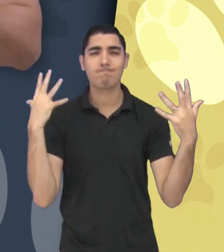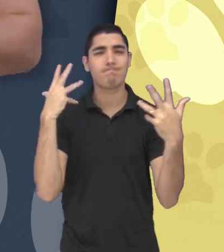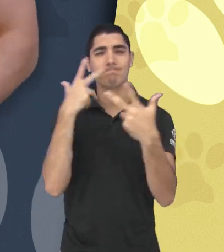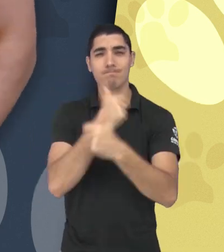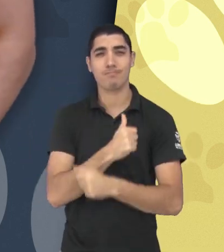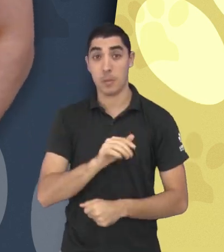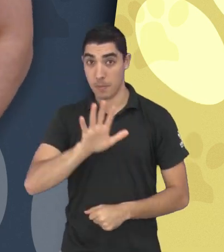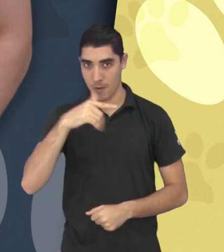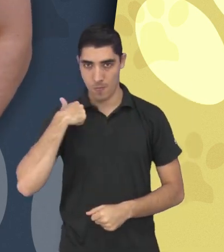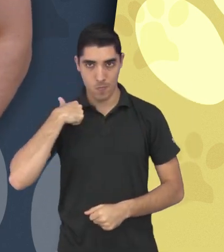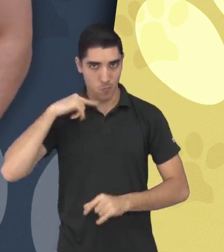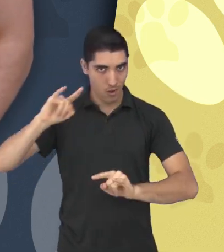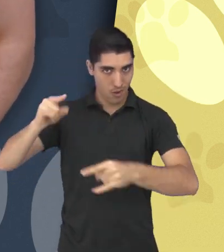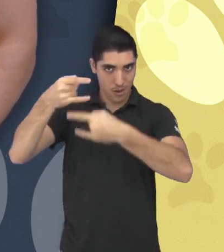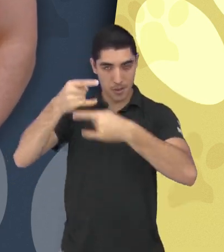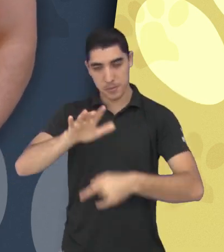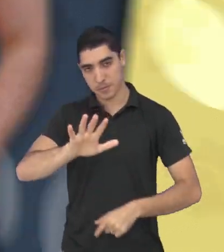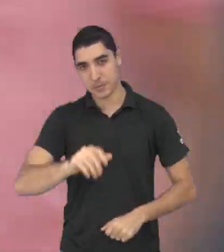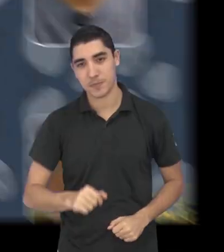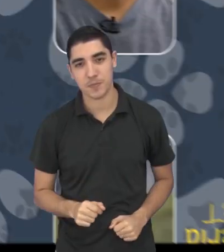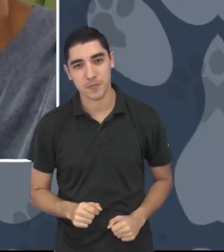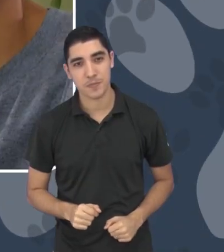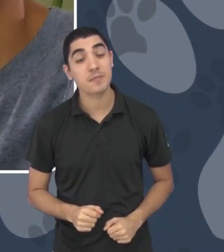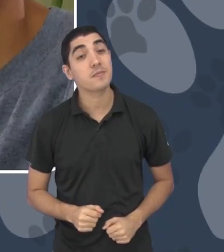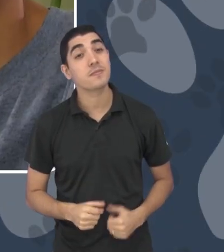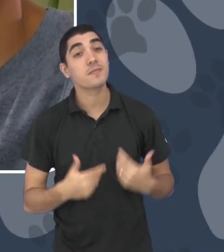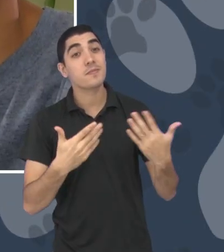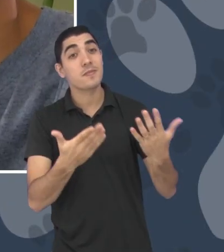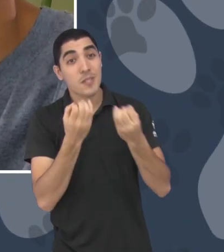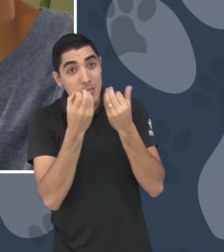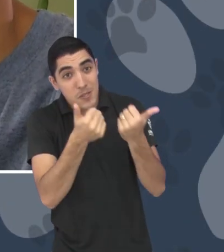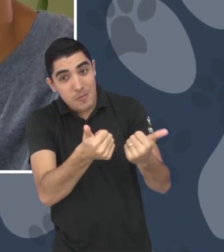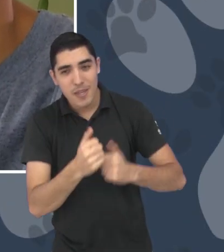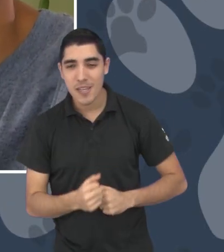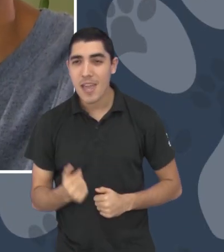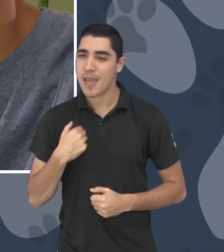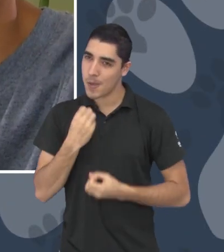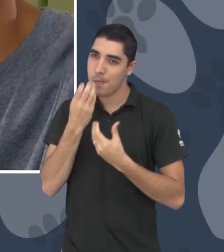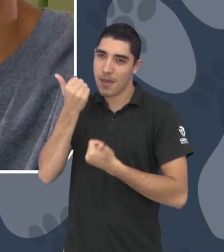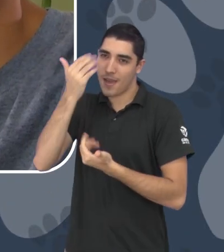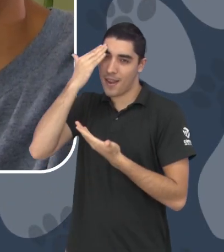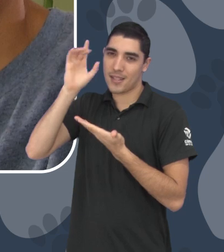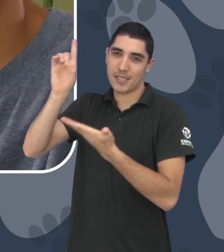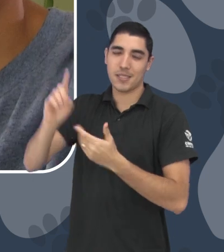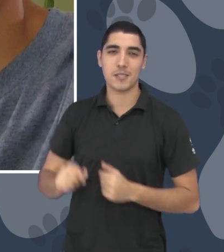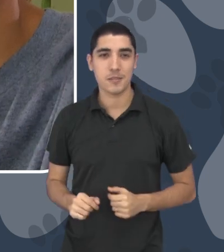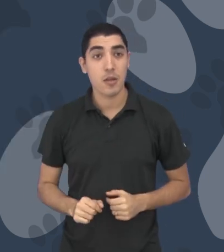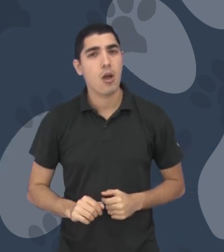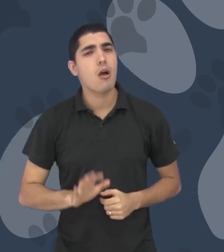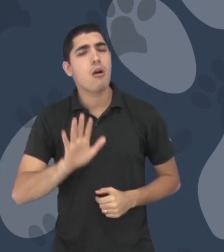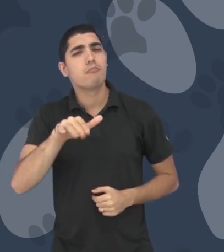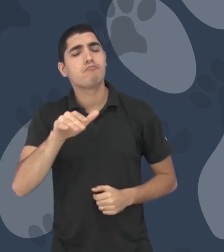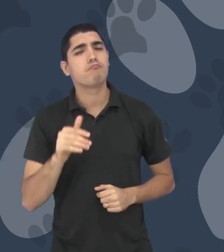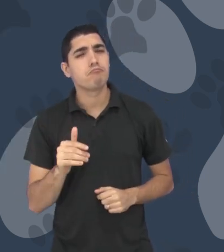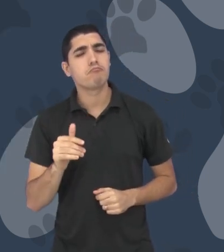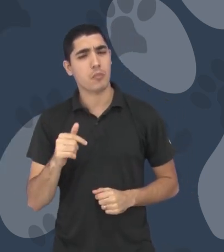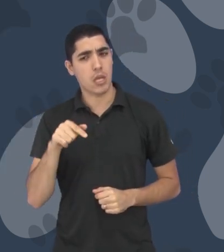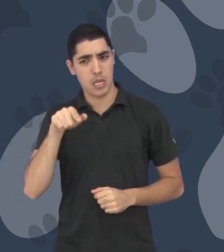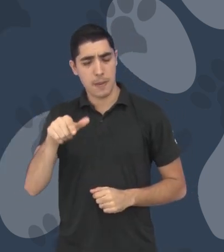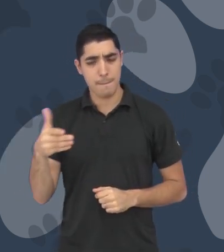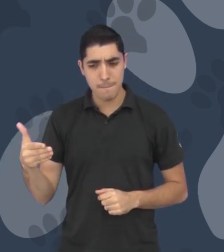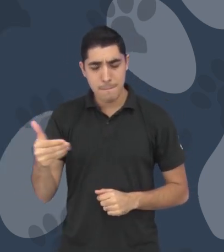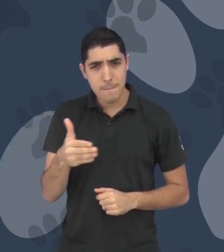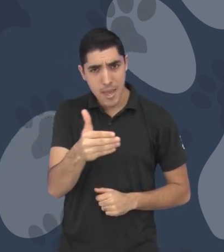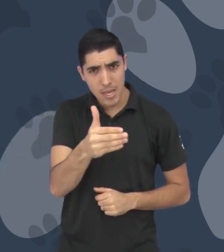dele. Peraí, eu vou ligar pro Rafa. E aí, Rafa, como é que você tá? Bem, graças a Deus. Ó, pelo que eu tô sabendo,